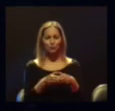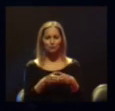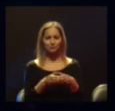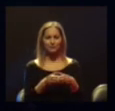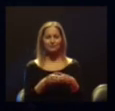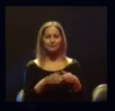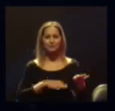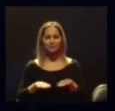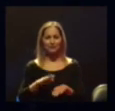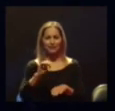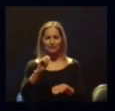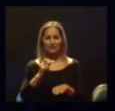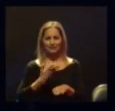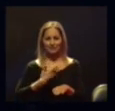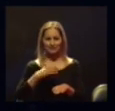do Sado,